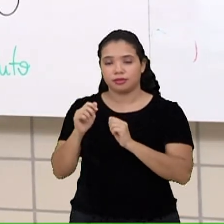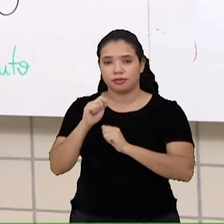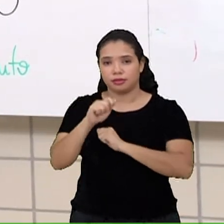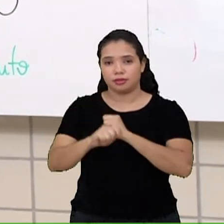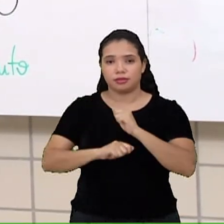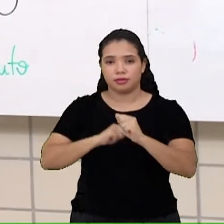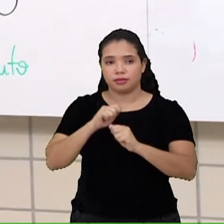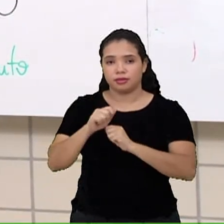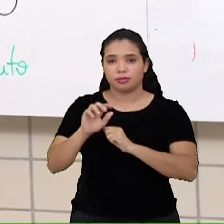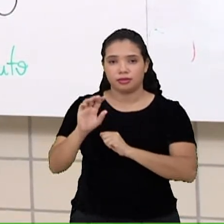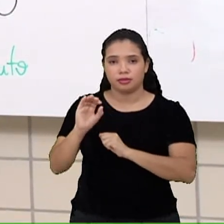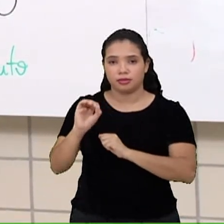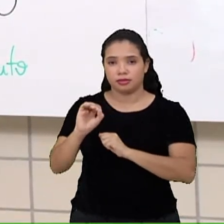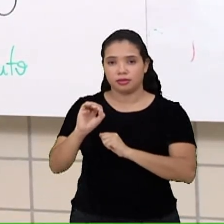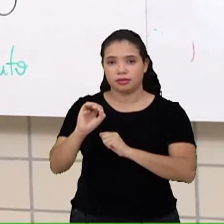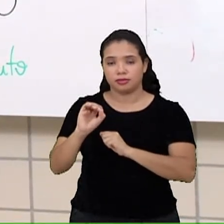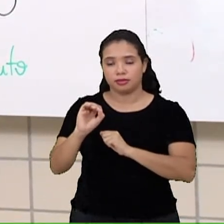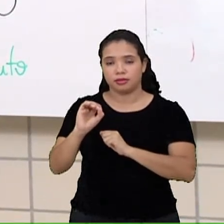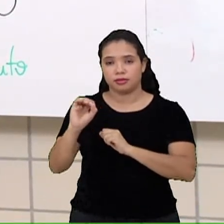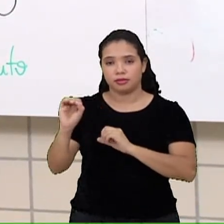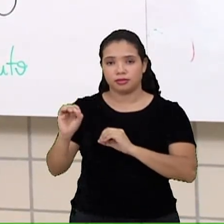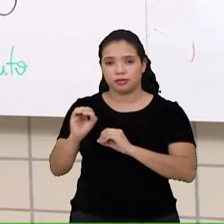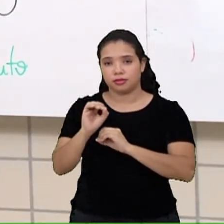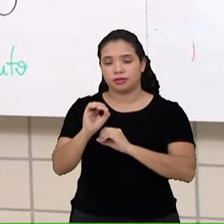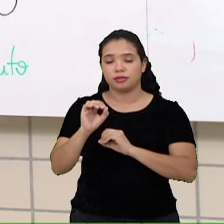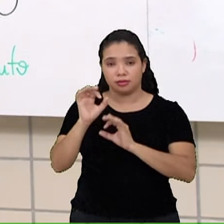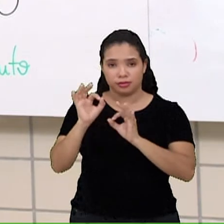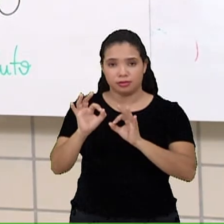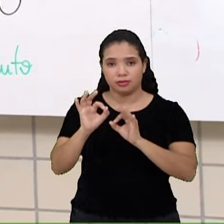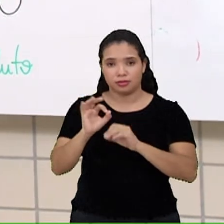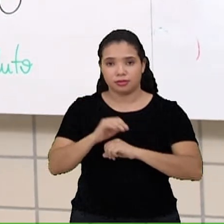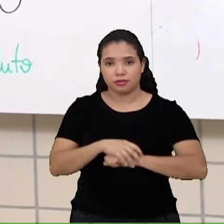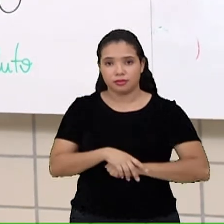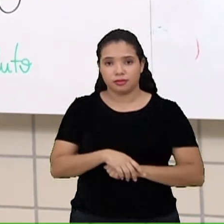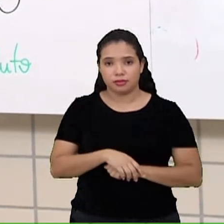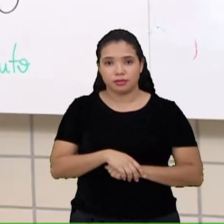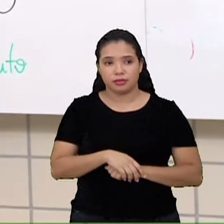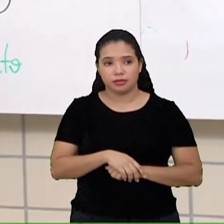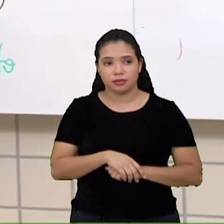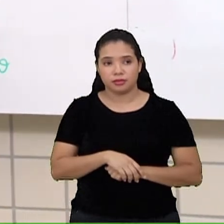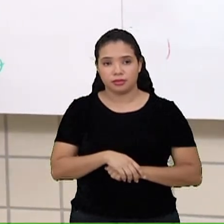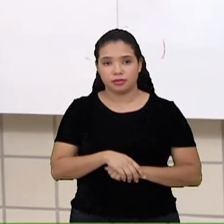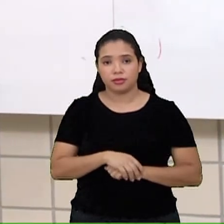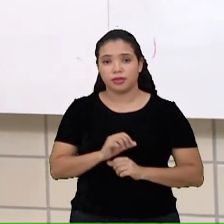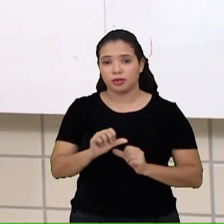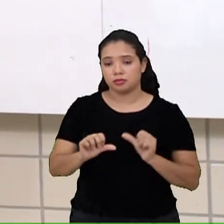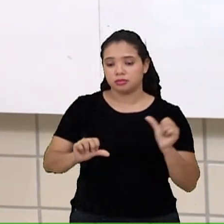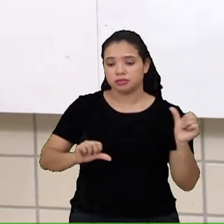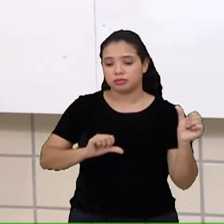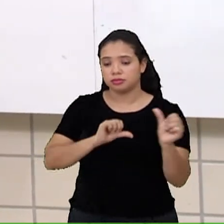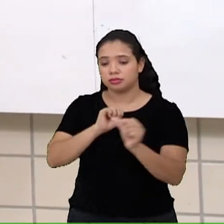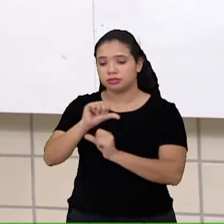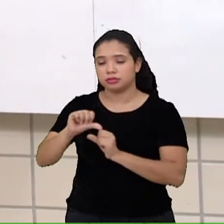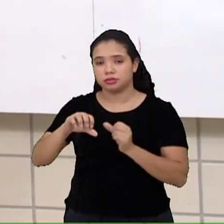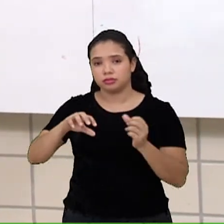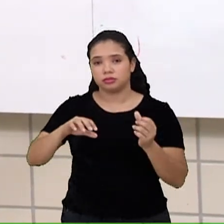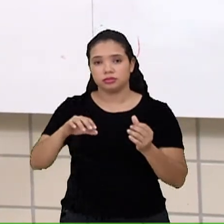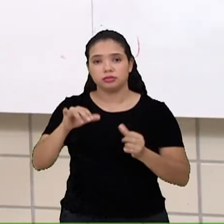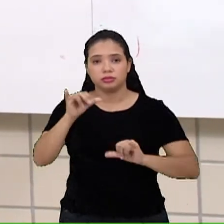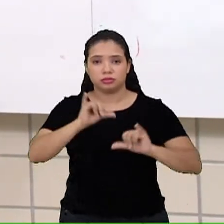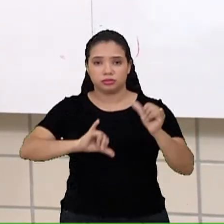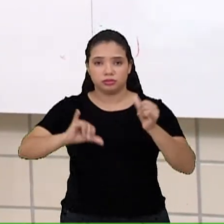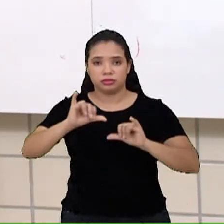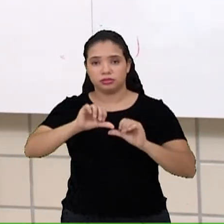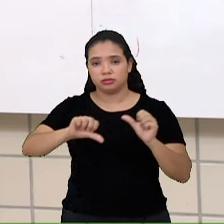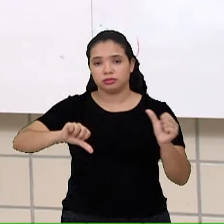de oxigênio, certo? Ele vai sofrer uma transformação química, tá?